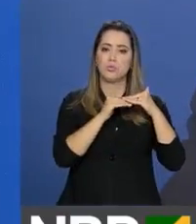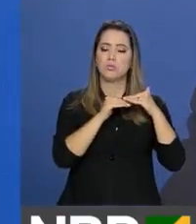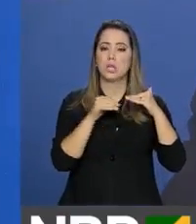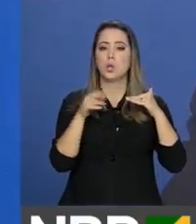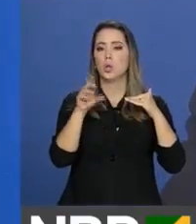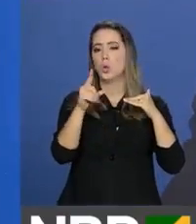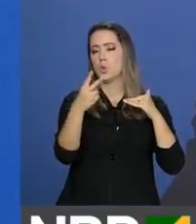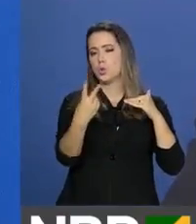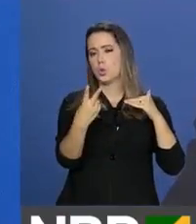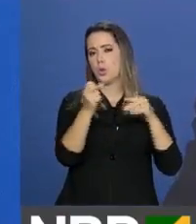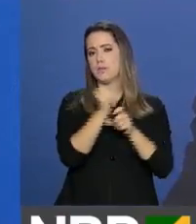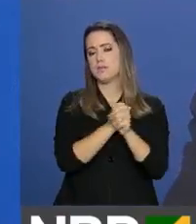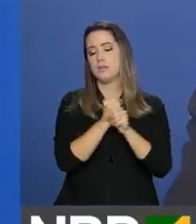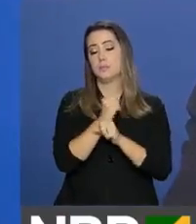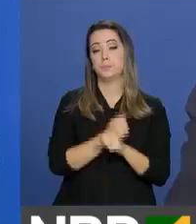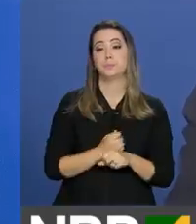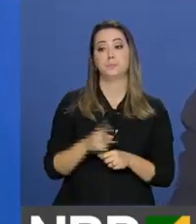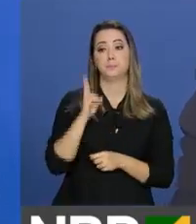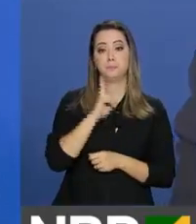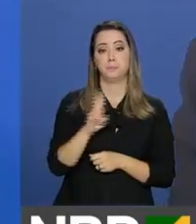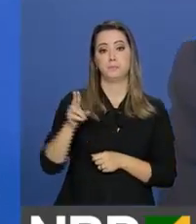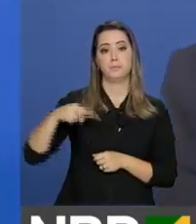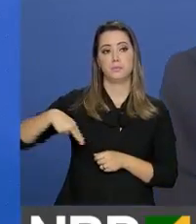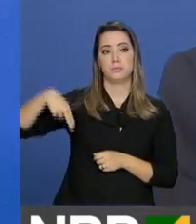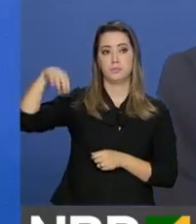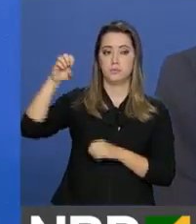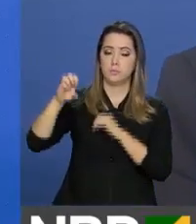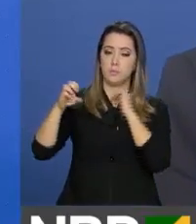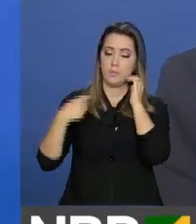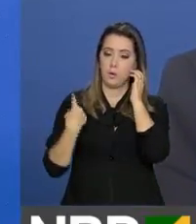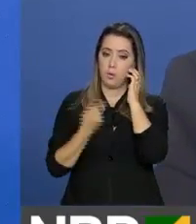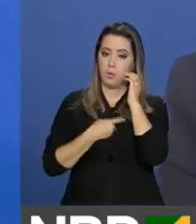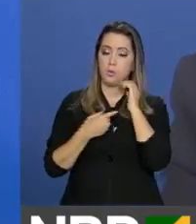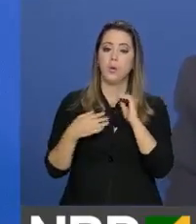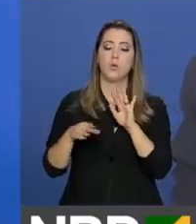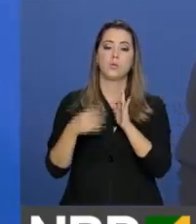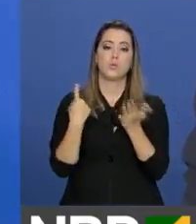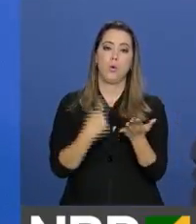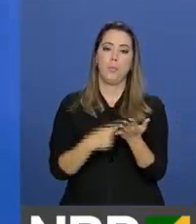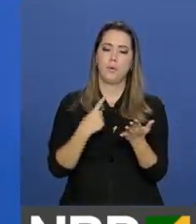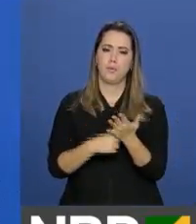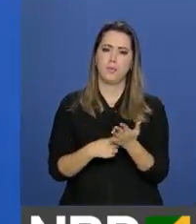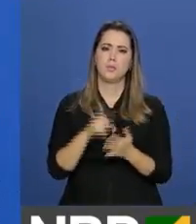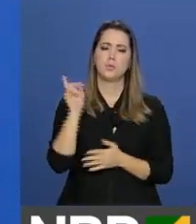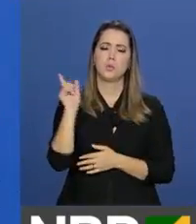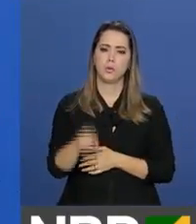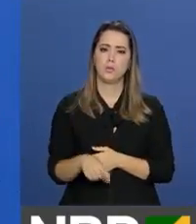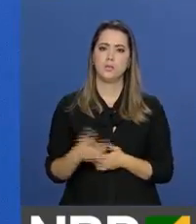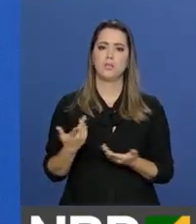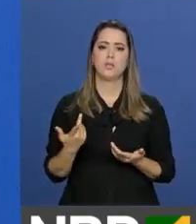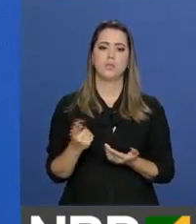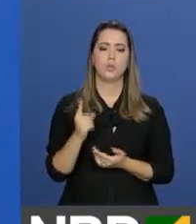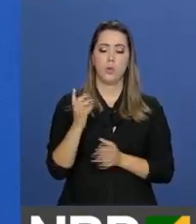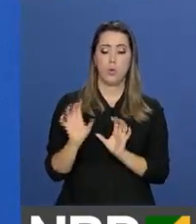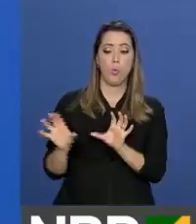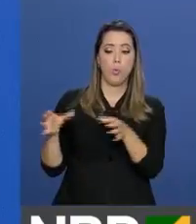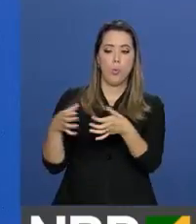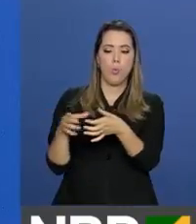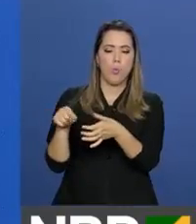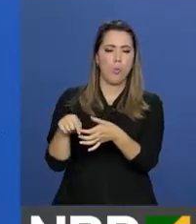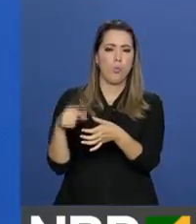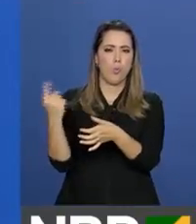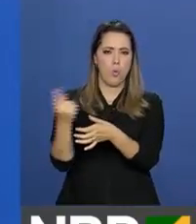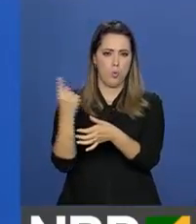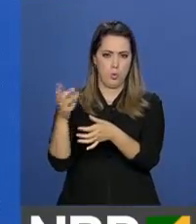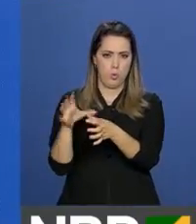vejo estas questões do Nordeste, é porque nosso compromisso, na verdade, não é com uma parcela do